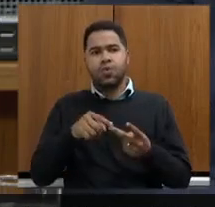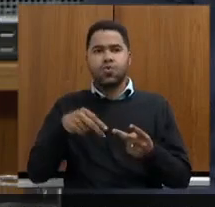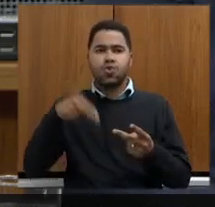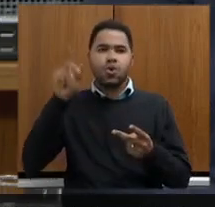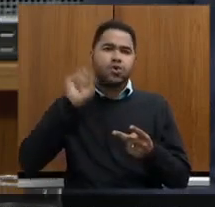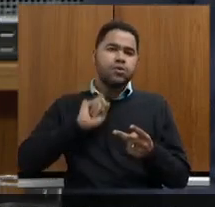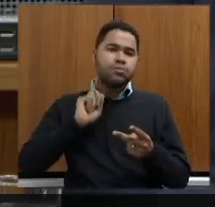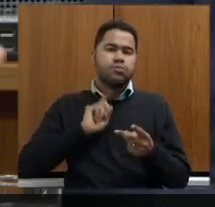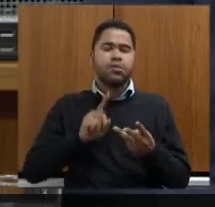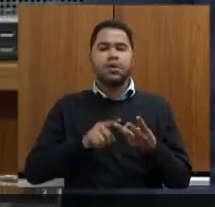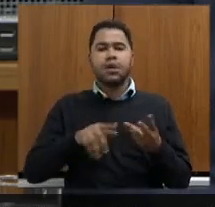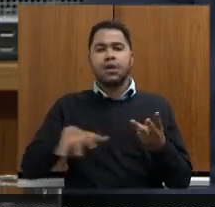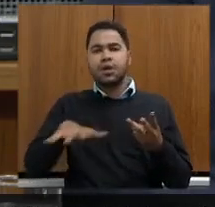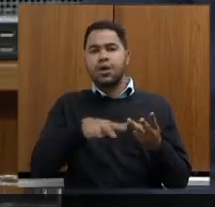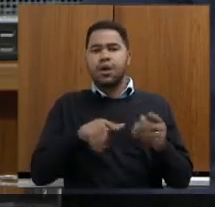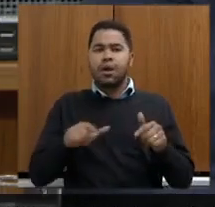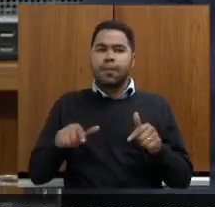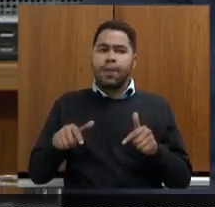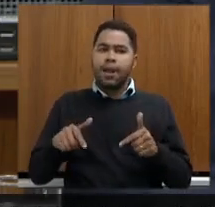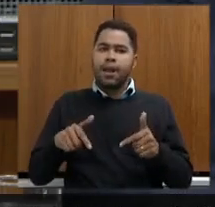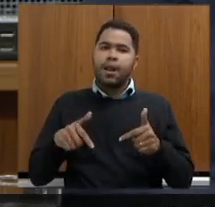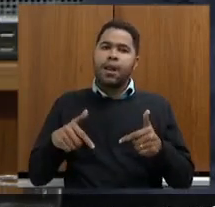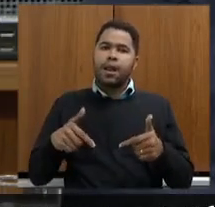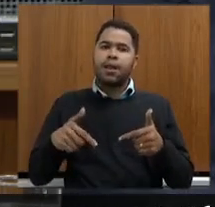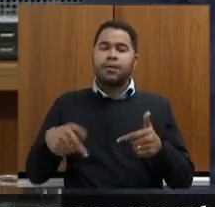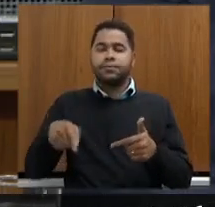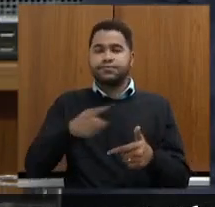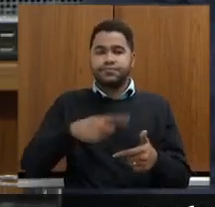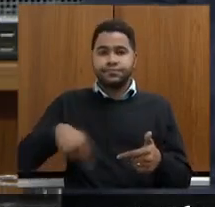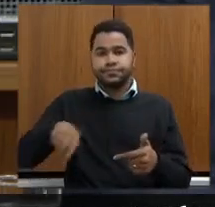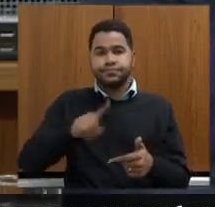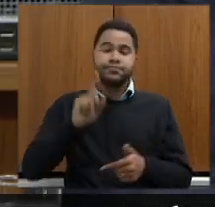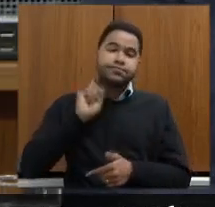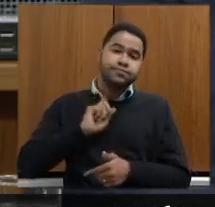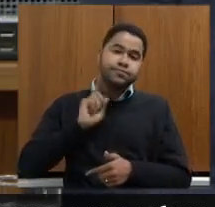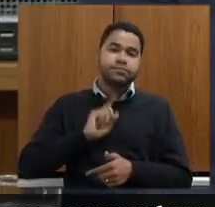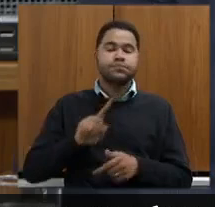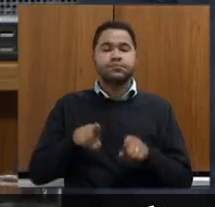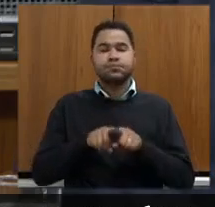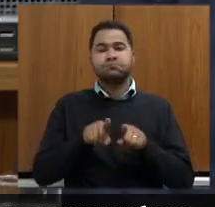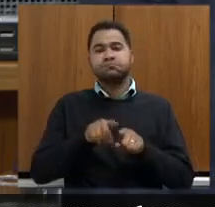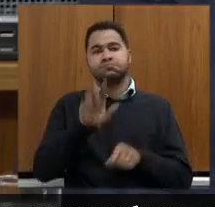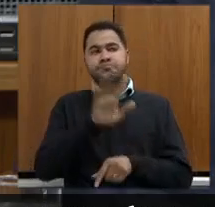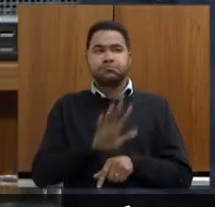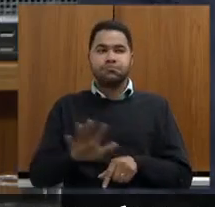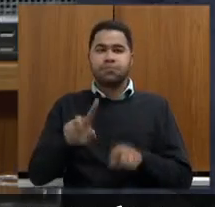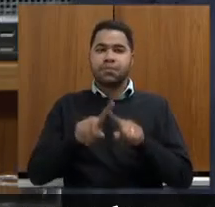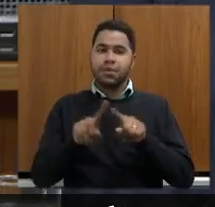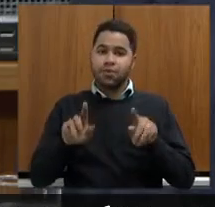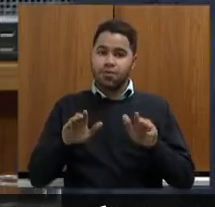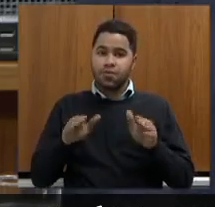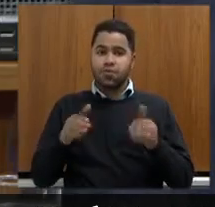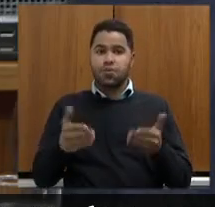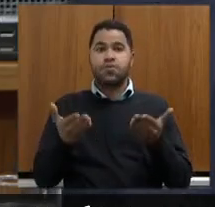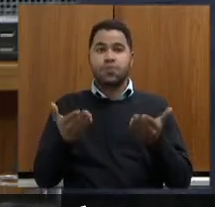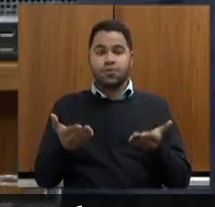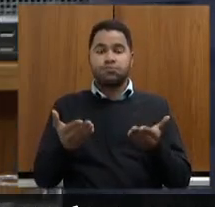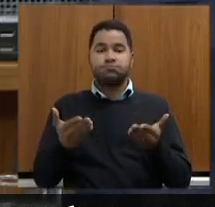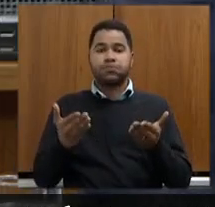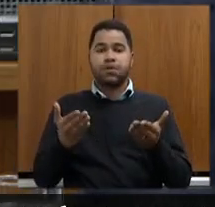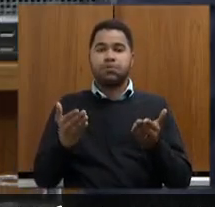representando aí e lutando em prol do da nossa gente das minas e dos Gerais mas que trabalhássemos com